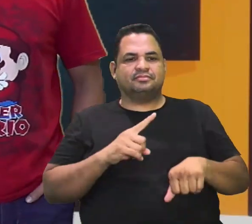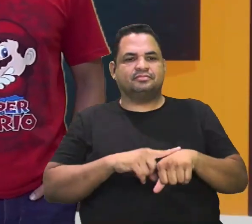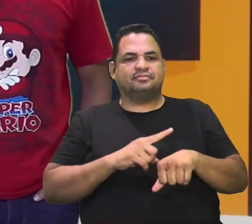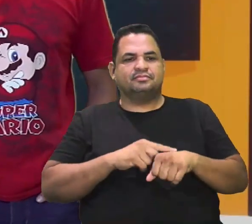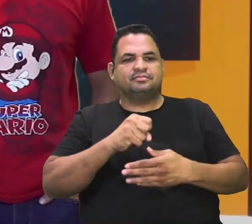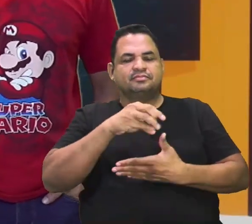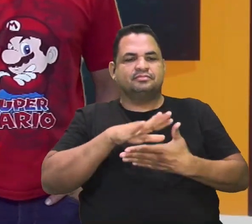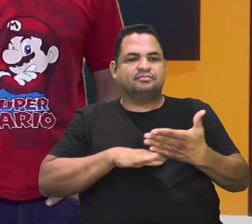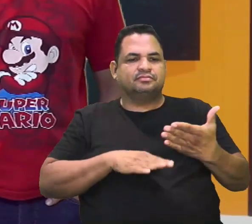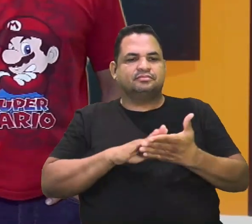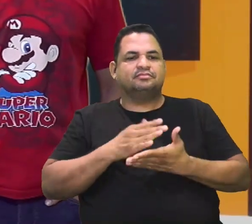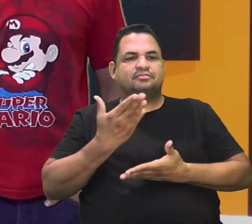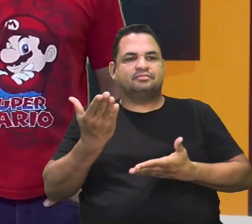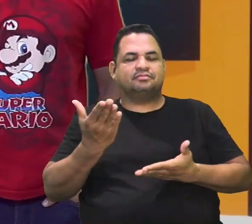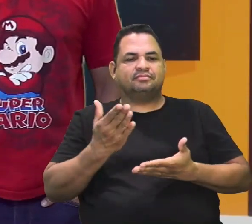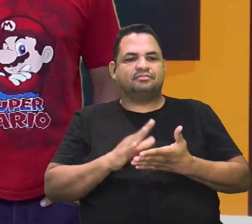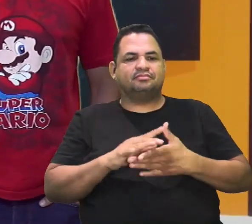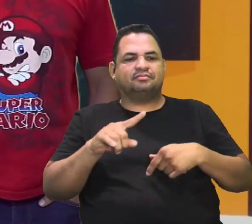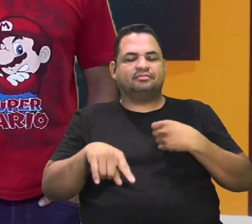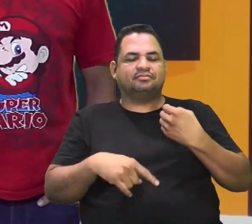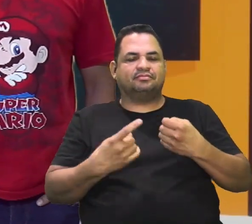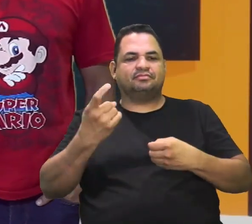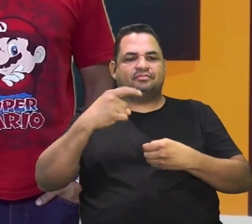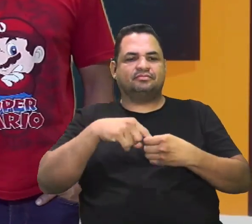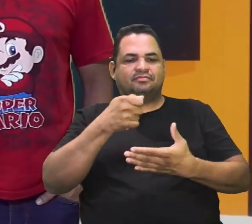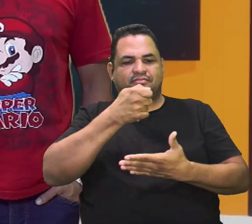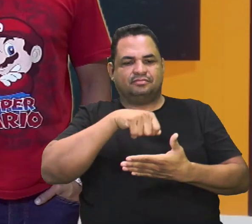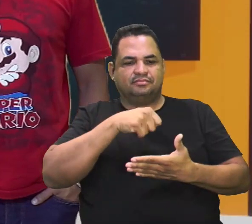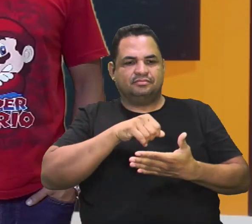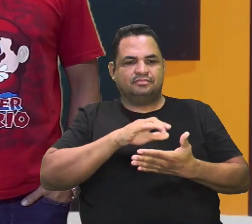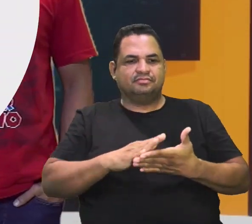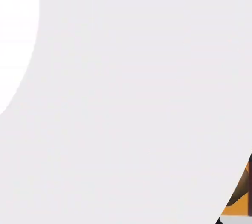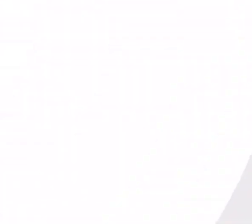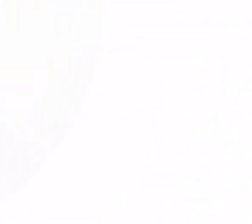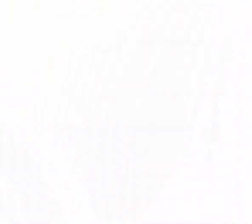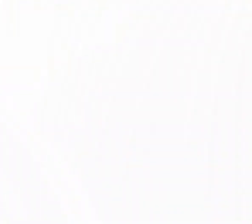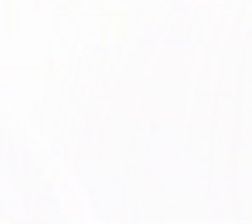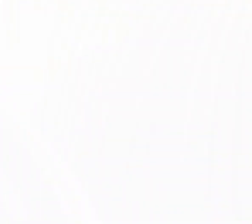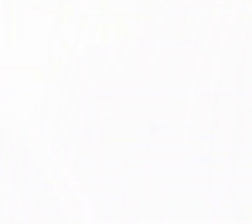de atividades de sala tá com vocês. A gente já volta com a correção. Até lá!